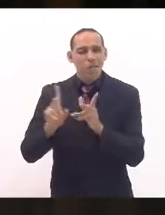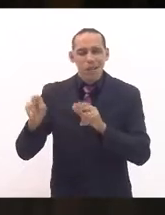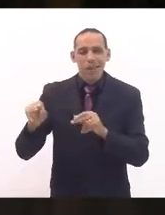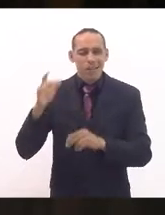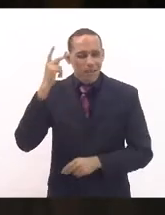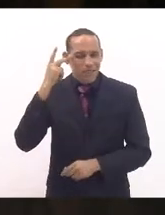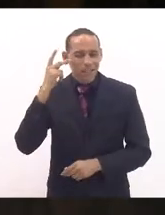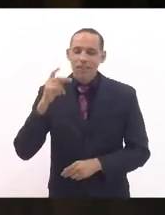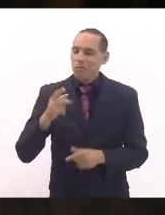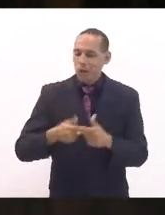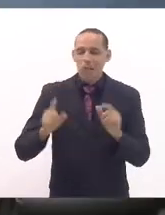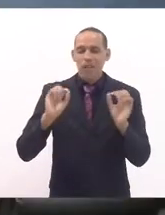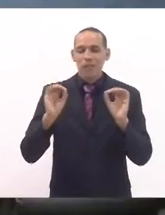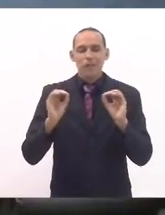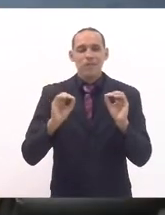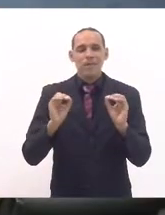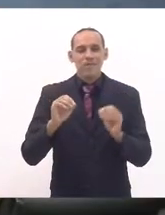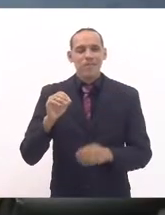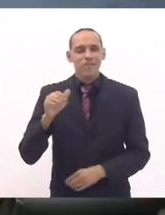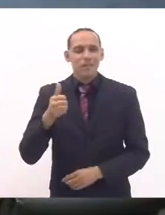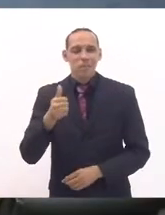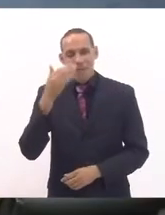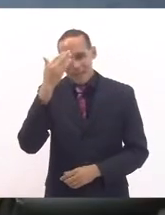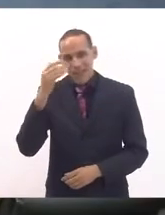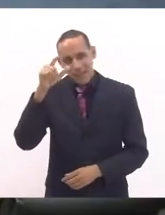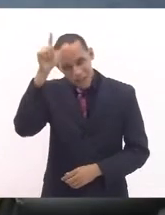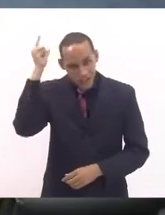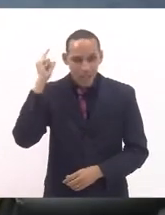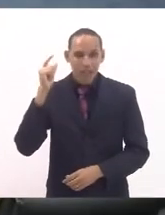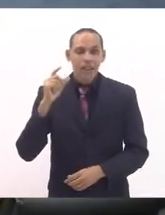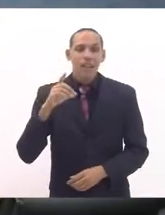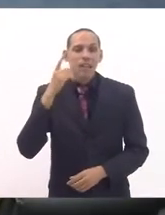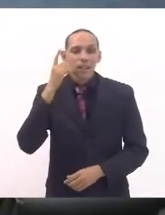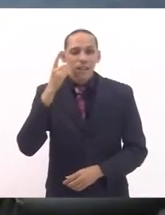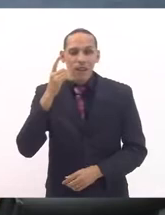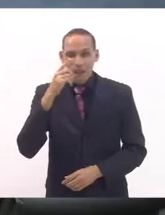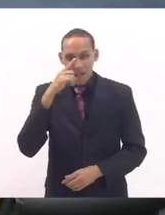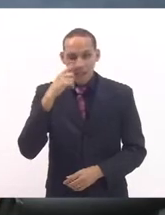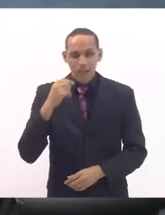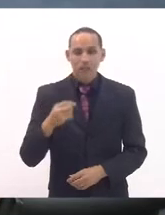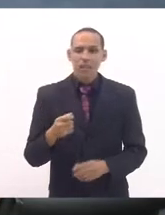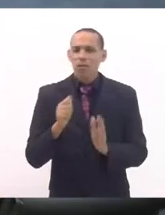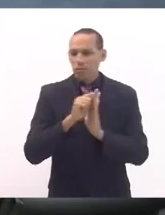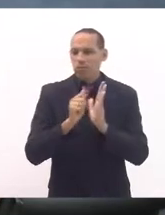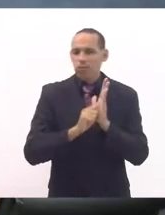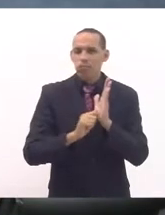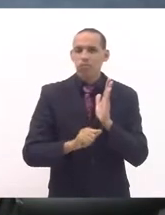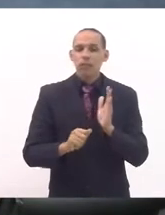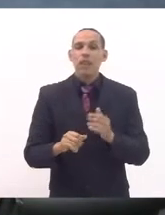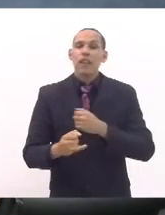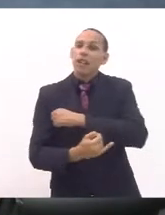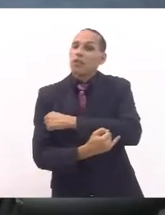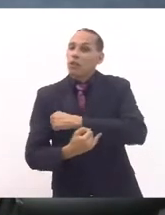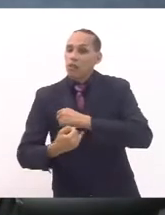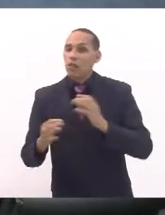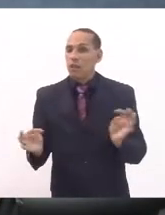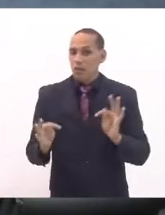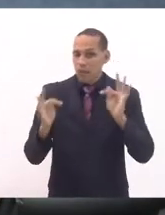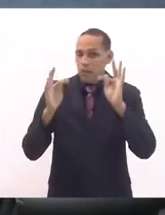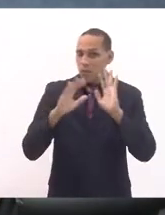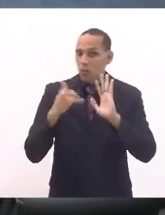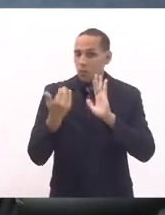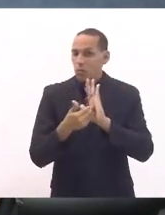Obrigado, deputado Luiz. Na verdade, é lei de equipamento, né? Deputado André. Insumo, correção levantada, infraestrutura e tecnologia, okay. É